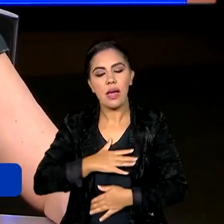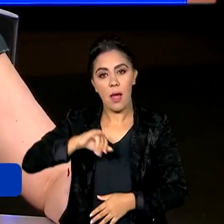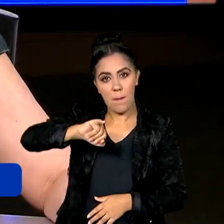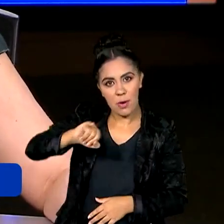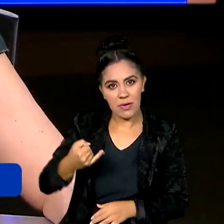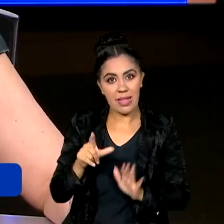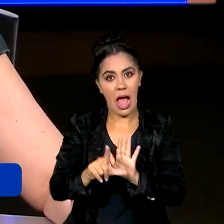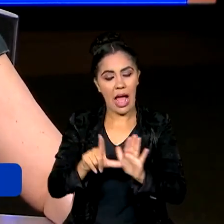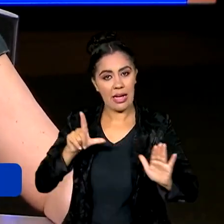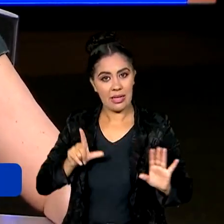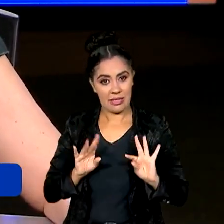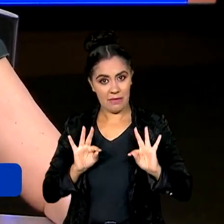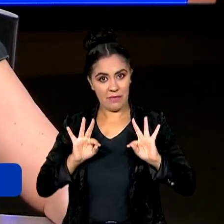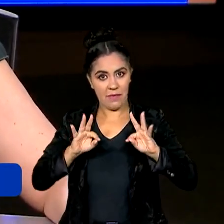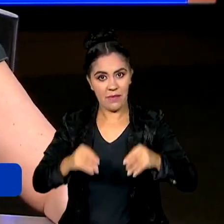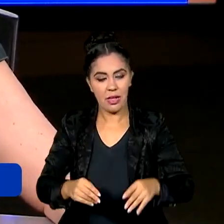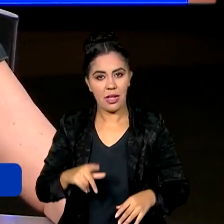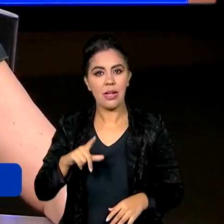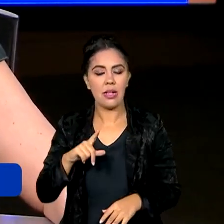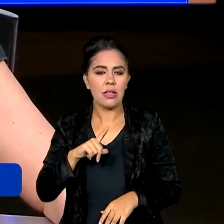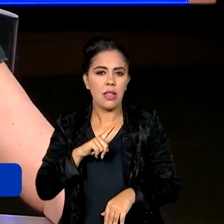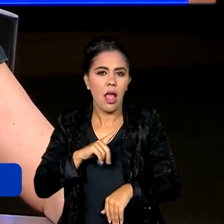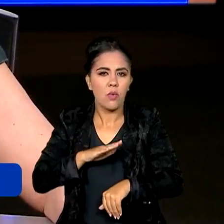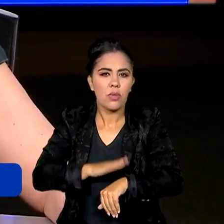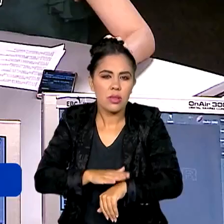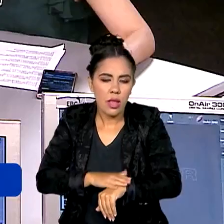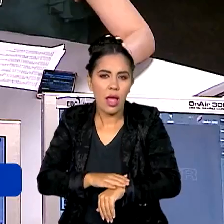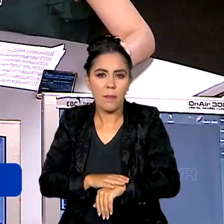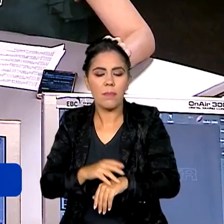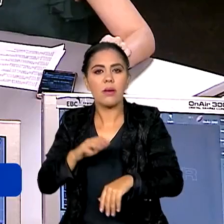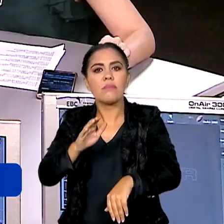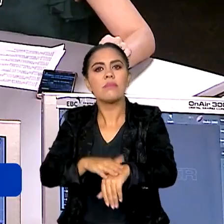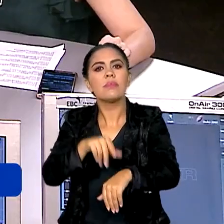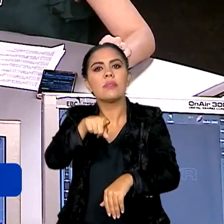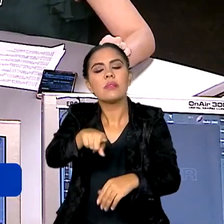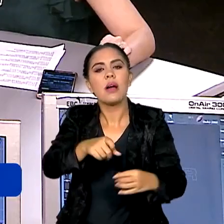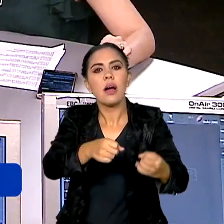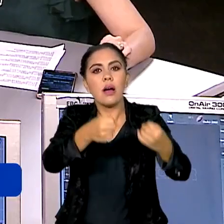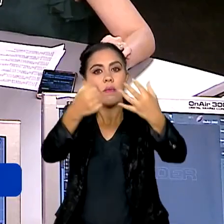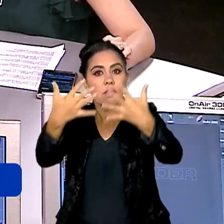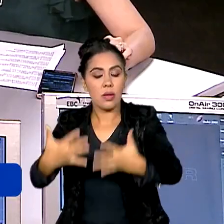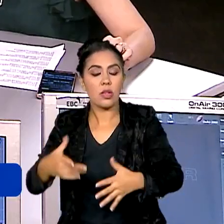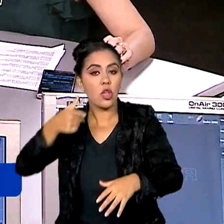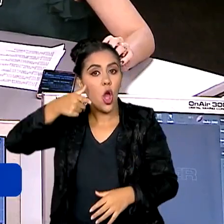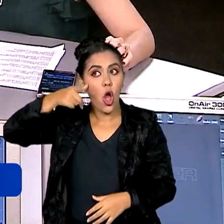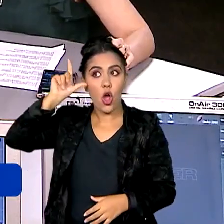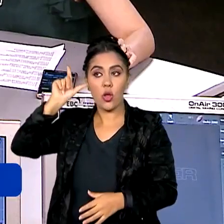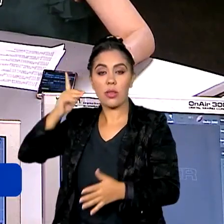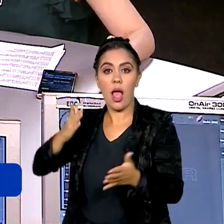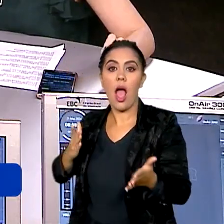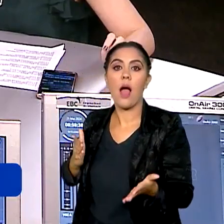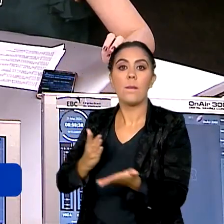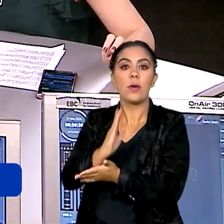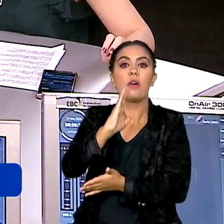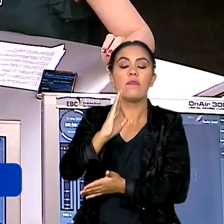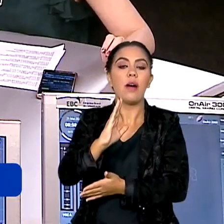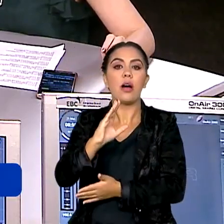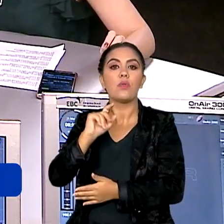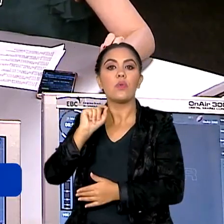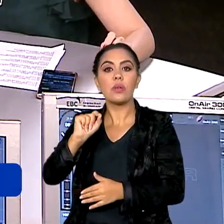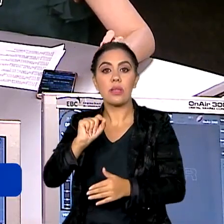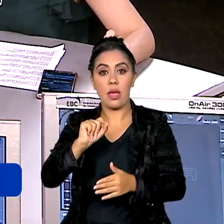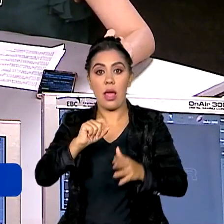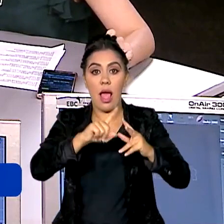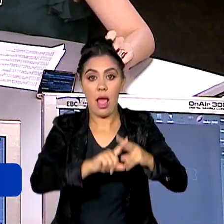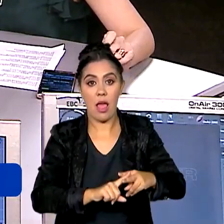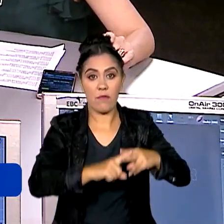da gente encerrar, temos uns minutinhos ainda, queria que o senhor comentasse, ontem foi aprovado pela Câmara o projeto da reforma do novo